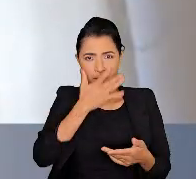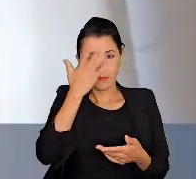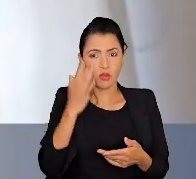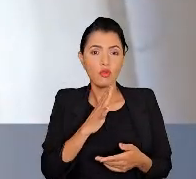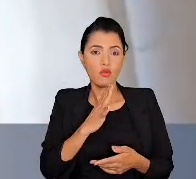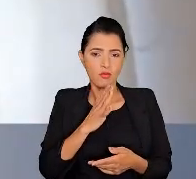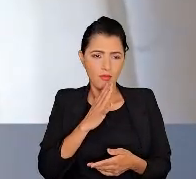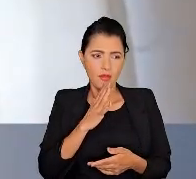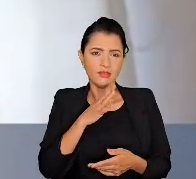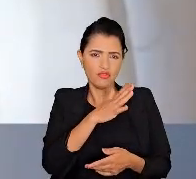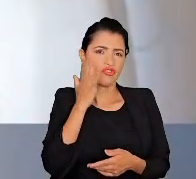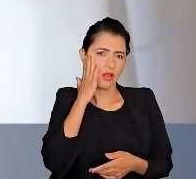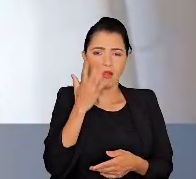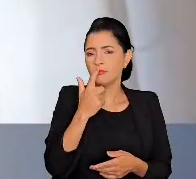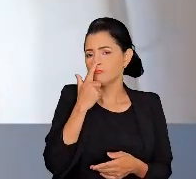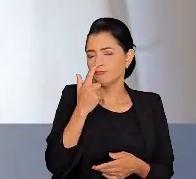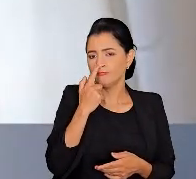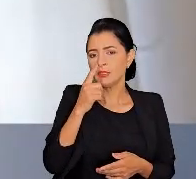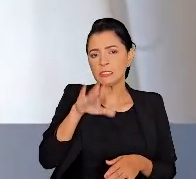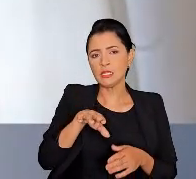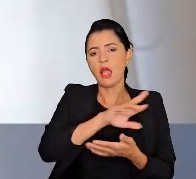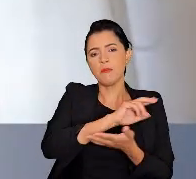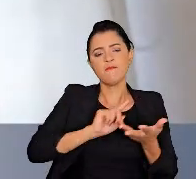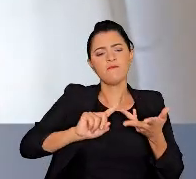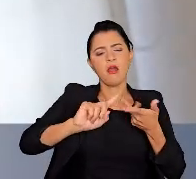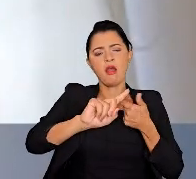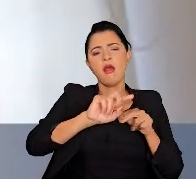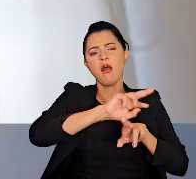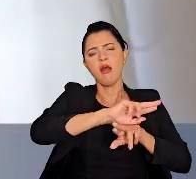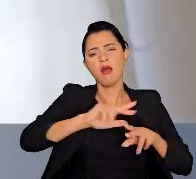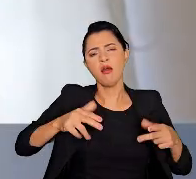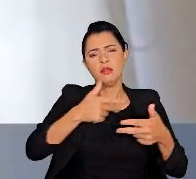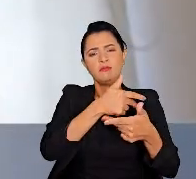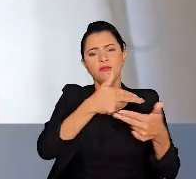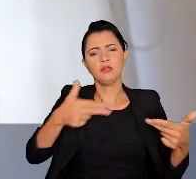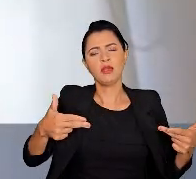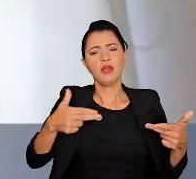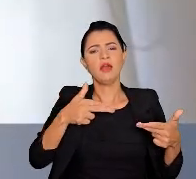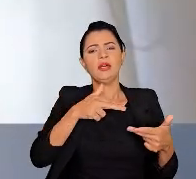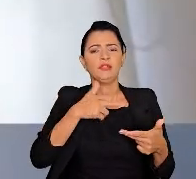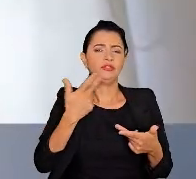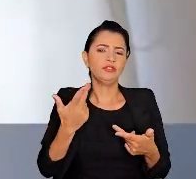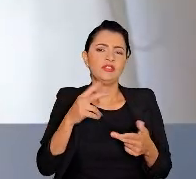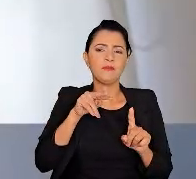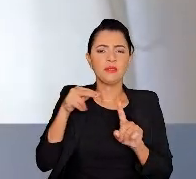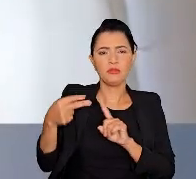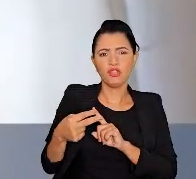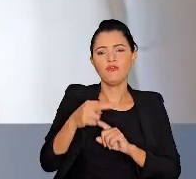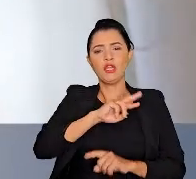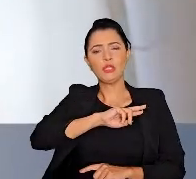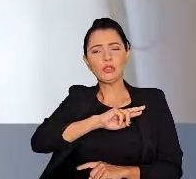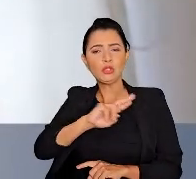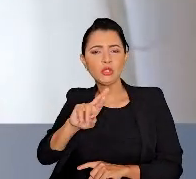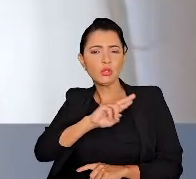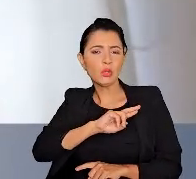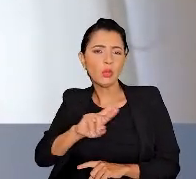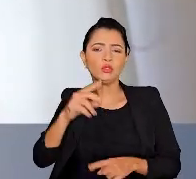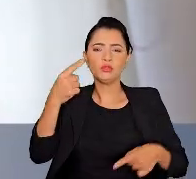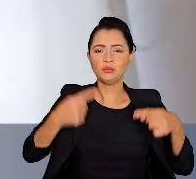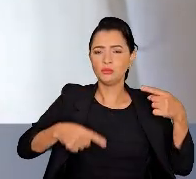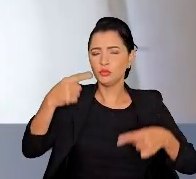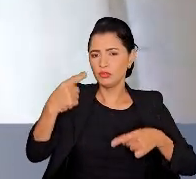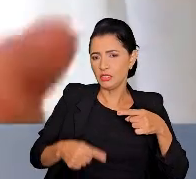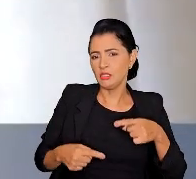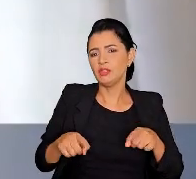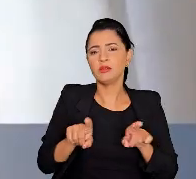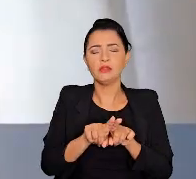perto, conhece a pluralidade, a diversidade de posições do ponto de vista religioso, político e